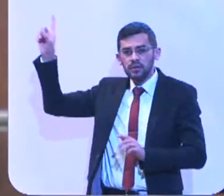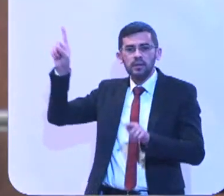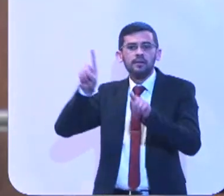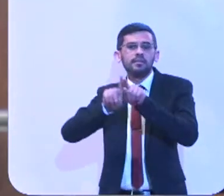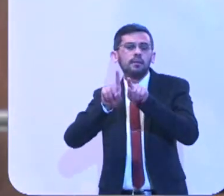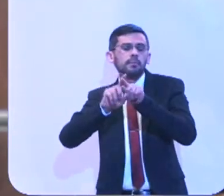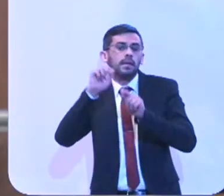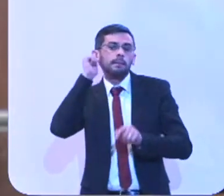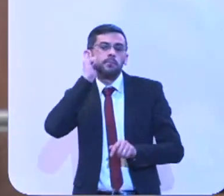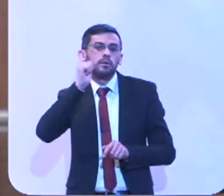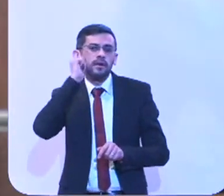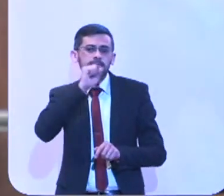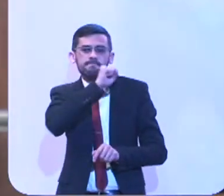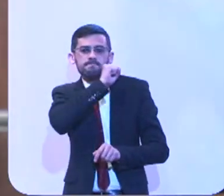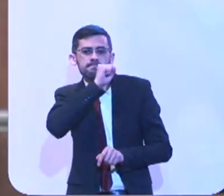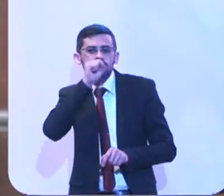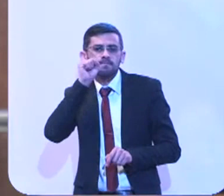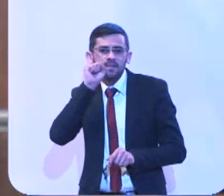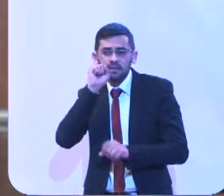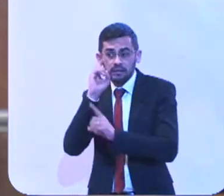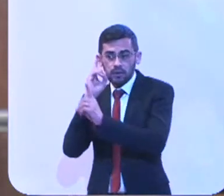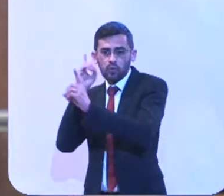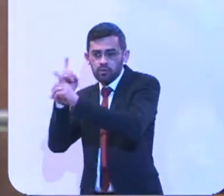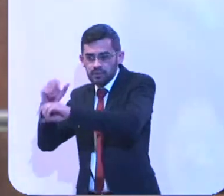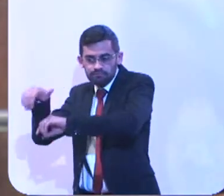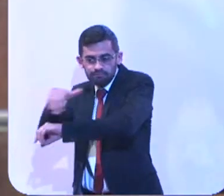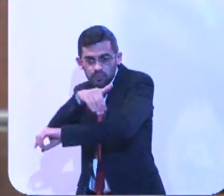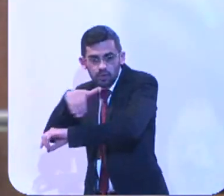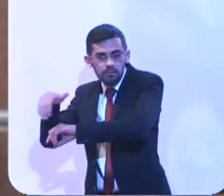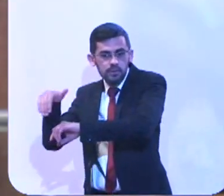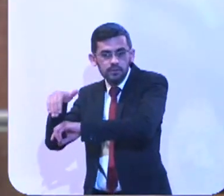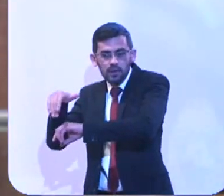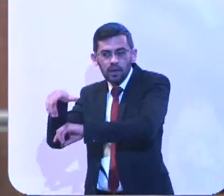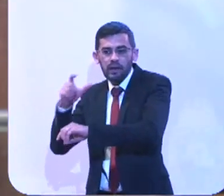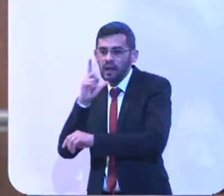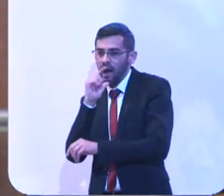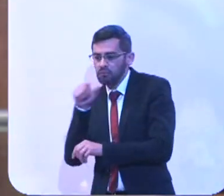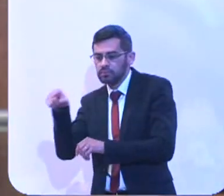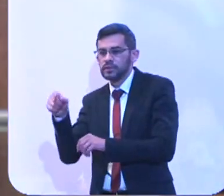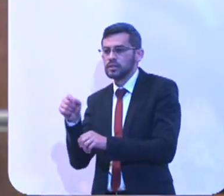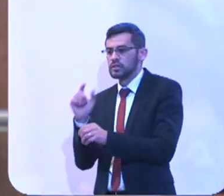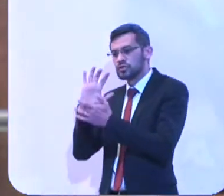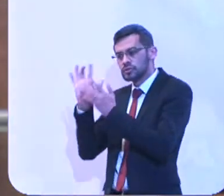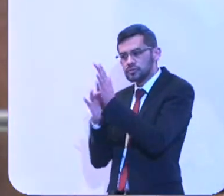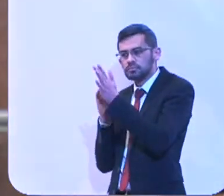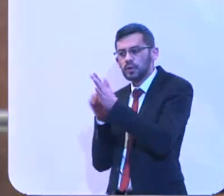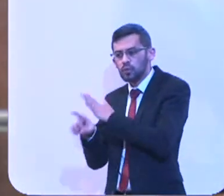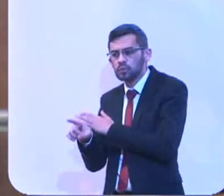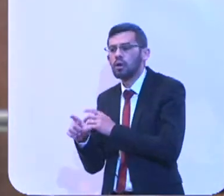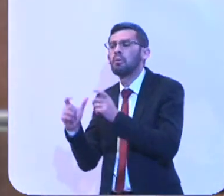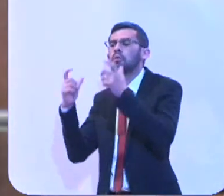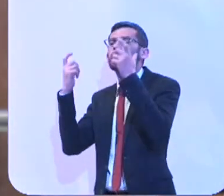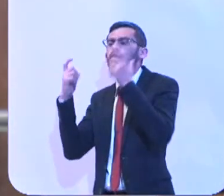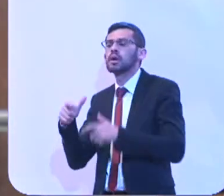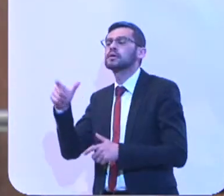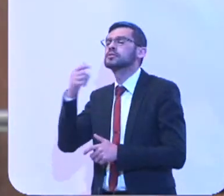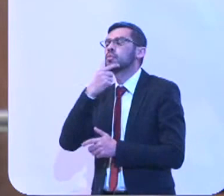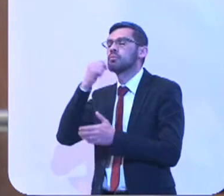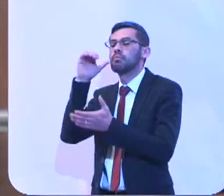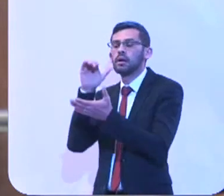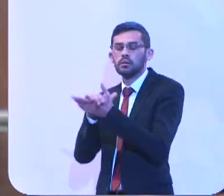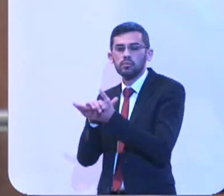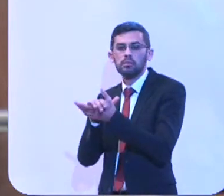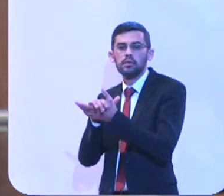samaritana, quando Jesus a encontra na frente de um poço. E Jesus pergunta para ela: aonde está o seu